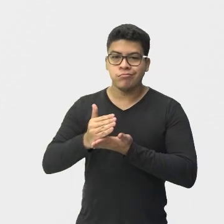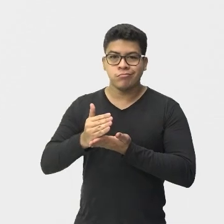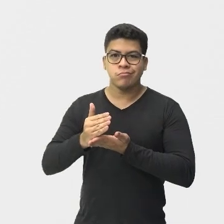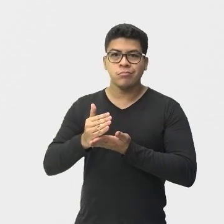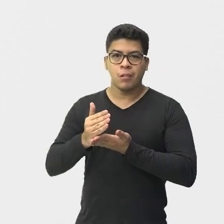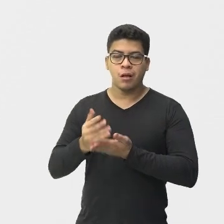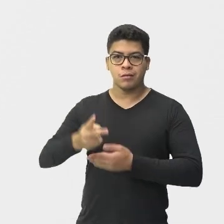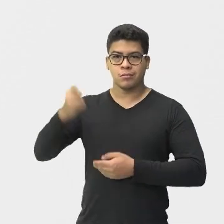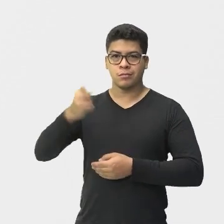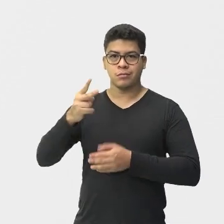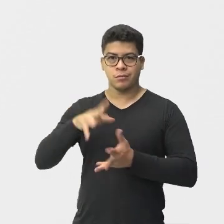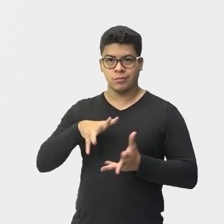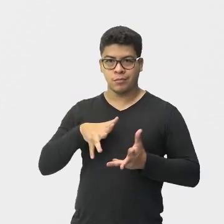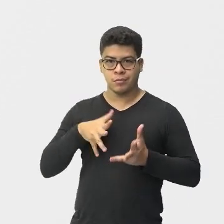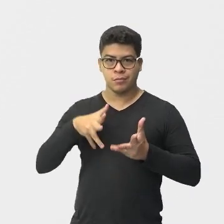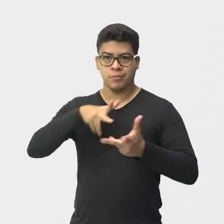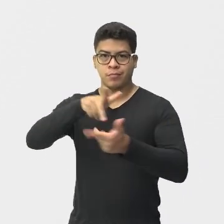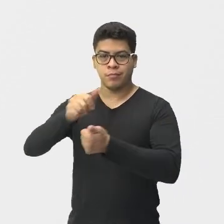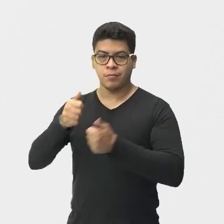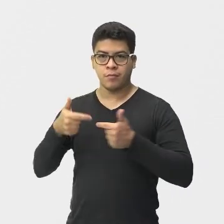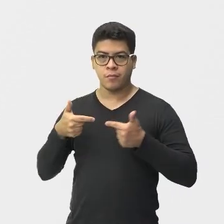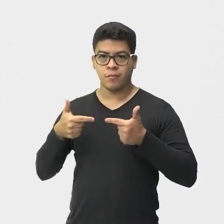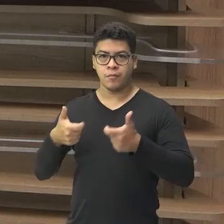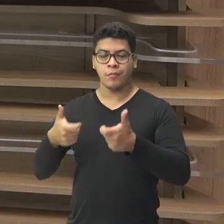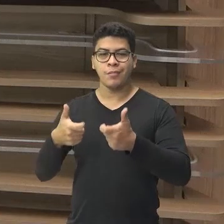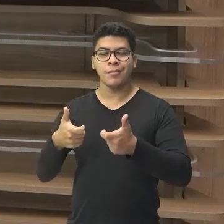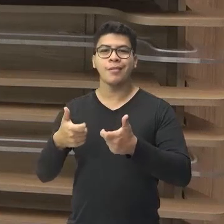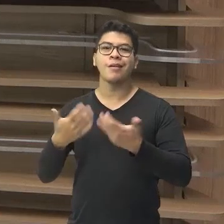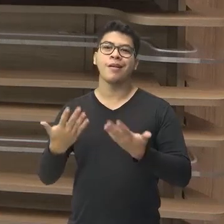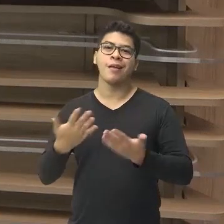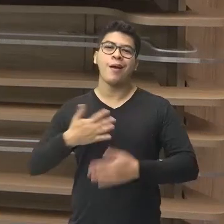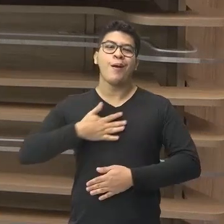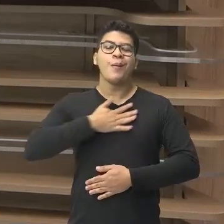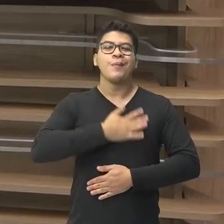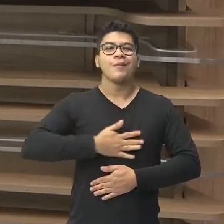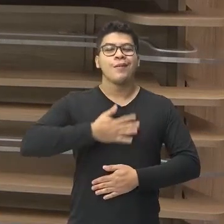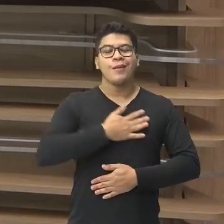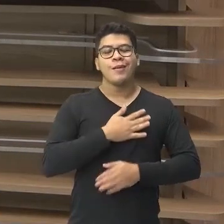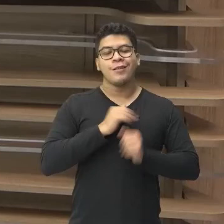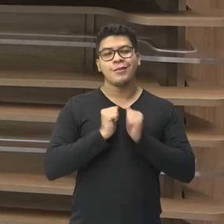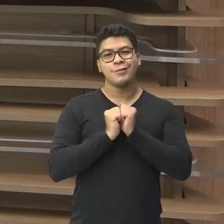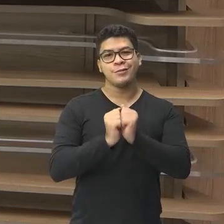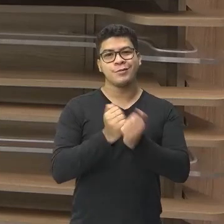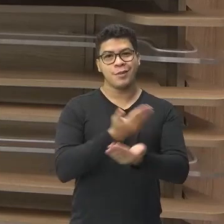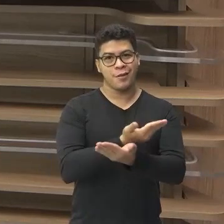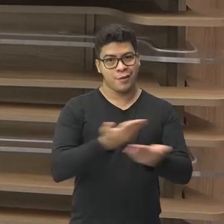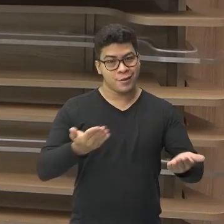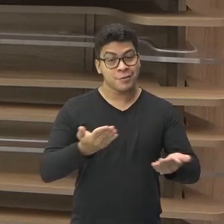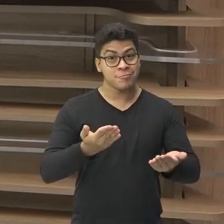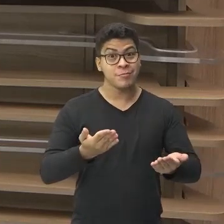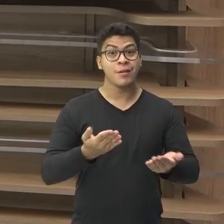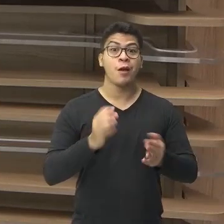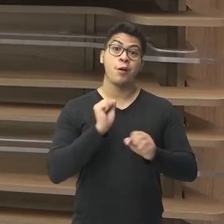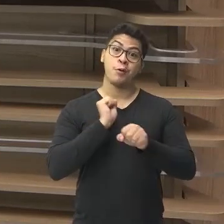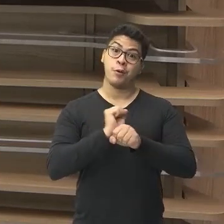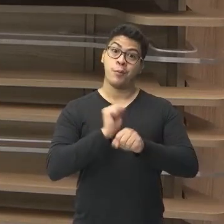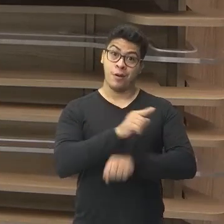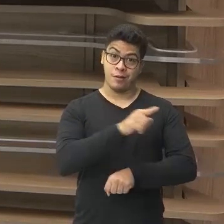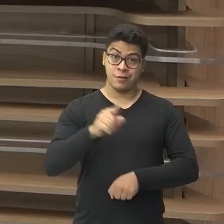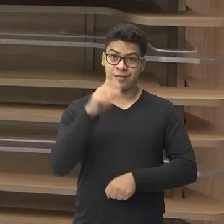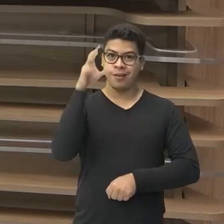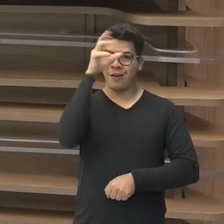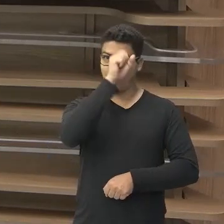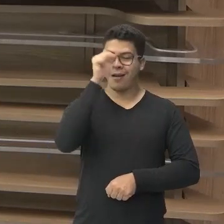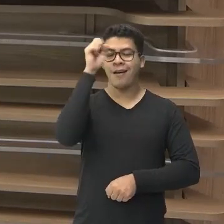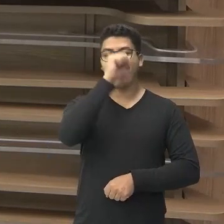Mundial. Gente, prazer enorme estar com vocês. Espero que vocês tenham aprendido muito